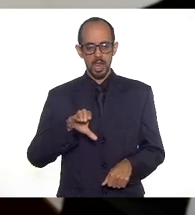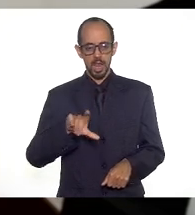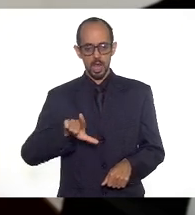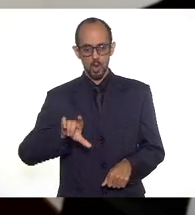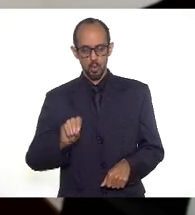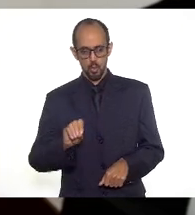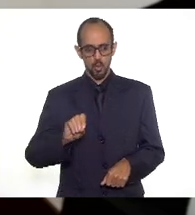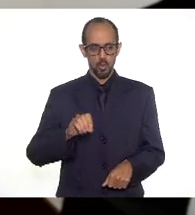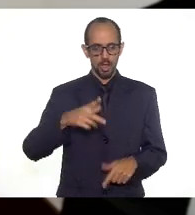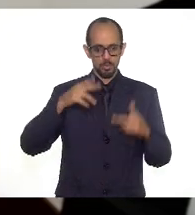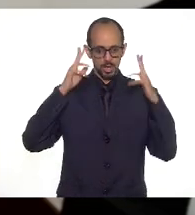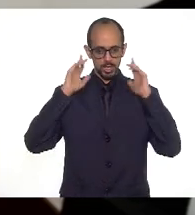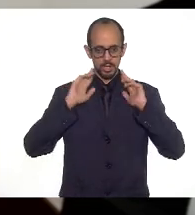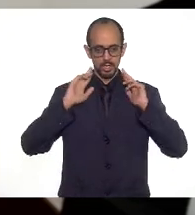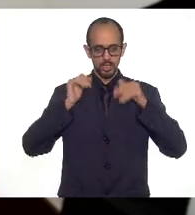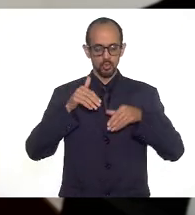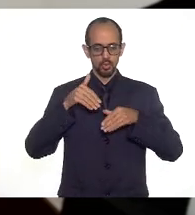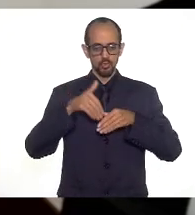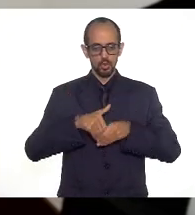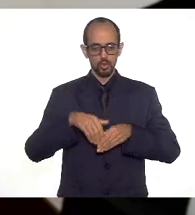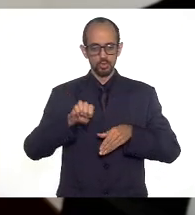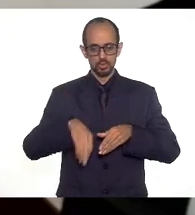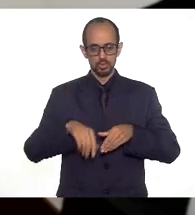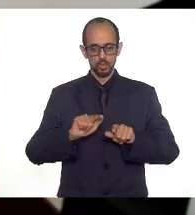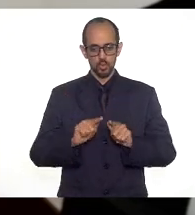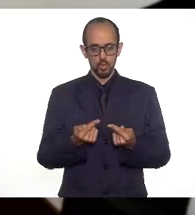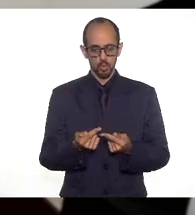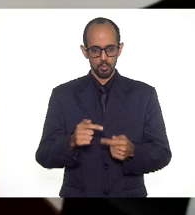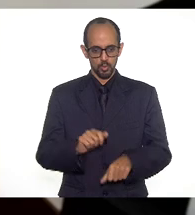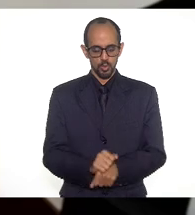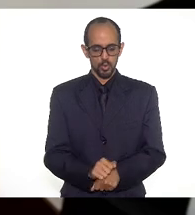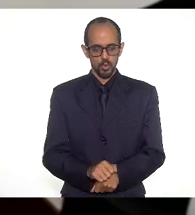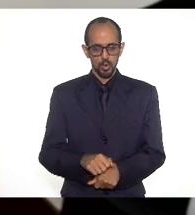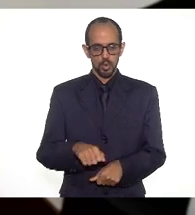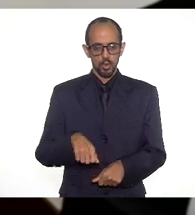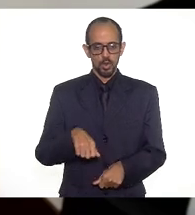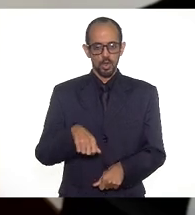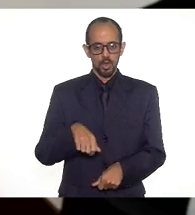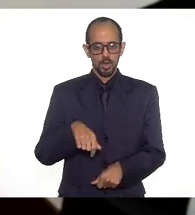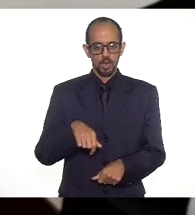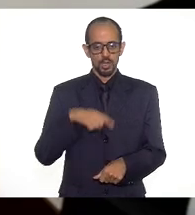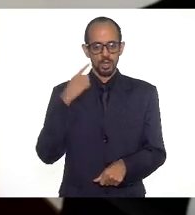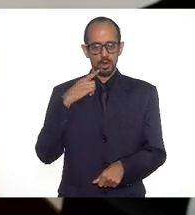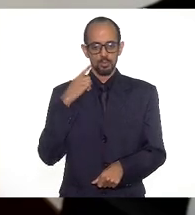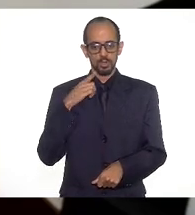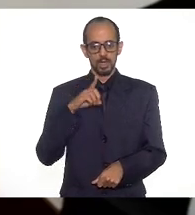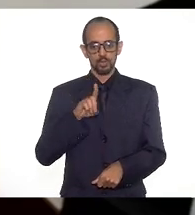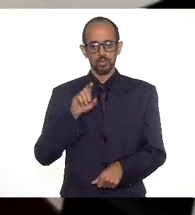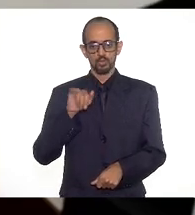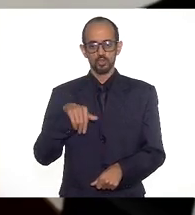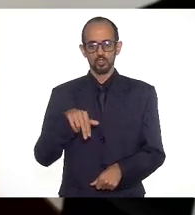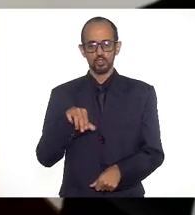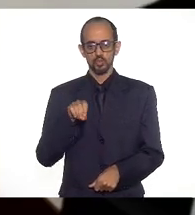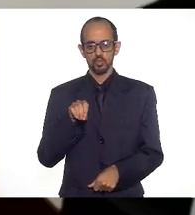Deputado Marcelo Cabeleireiro votou sim no grupo. Deputado Marcelo Dino.